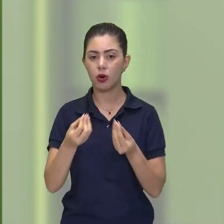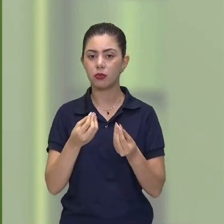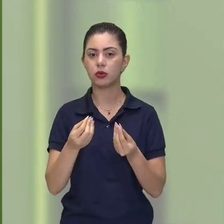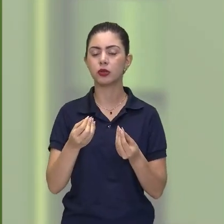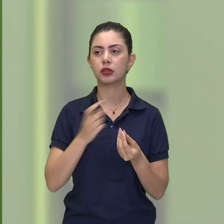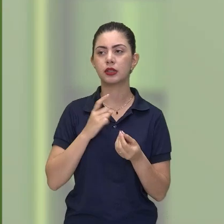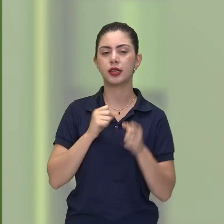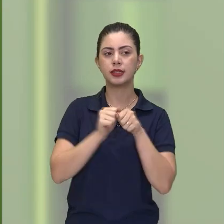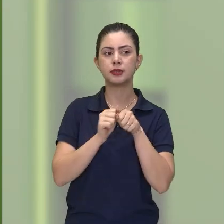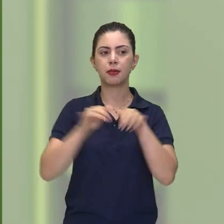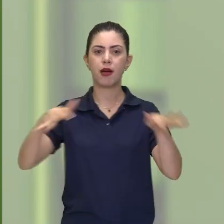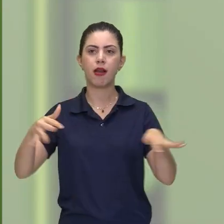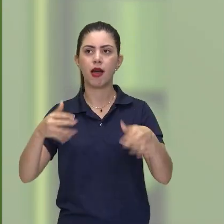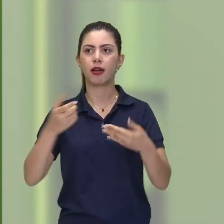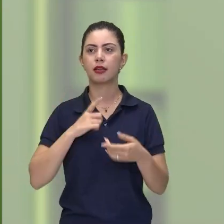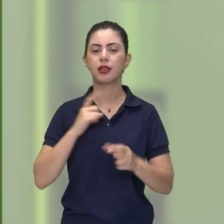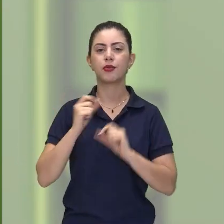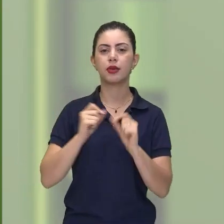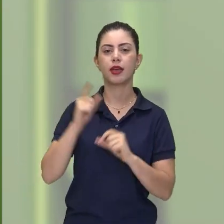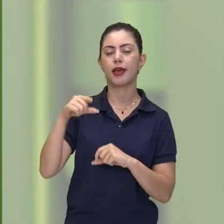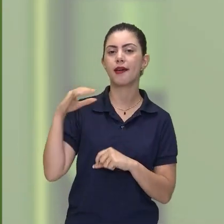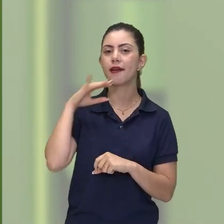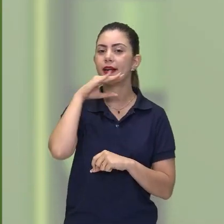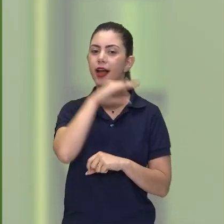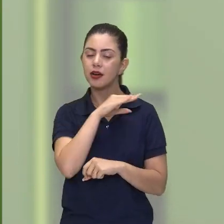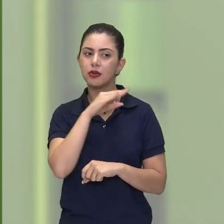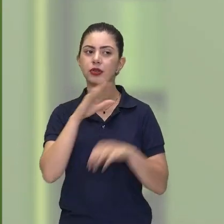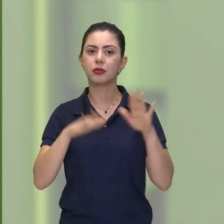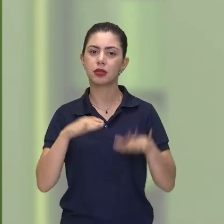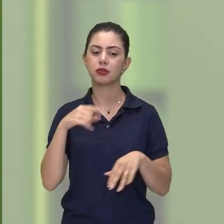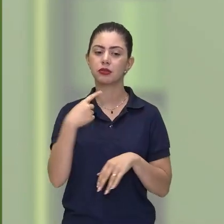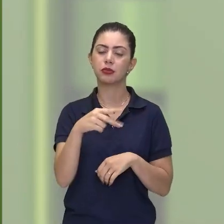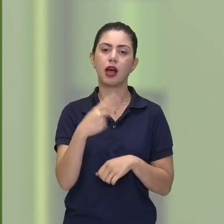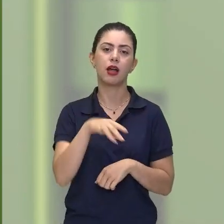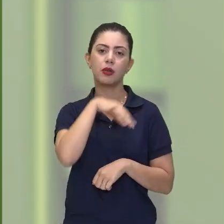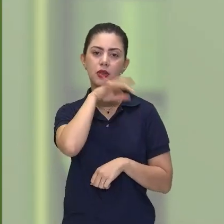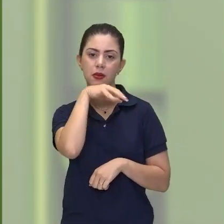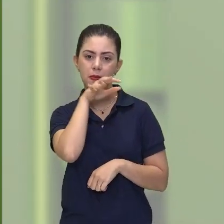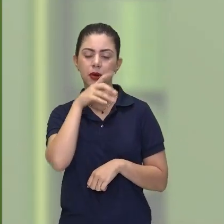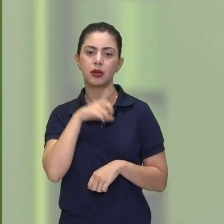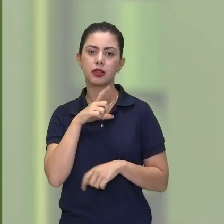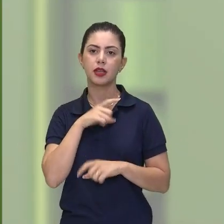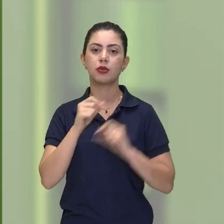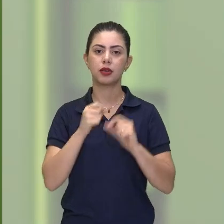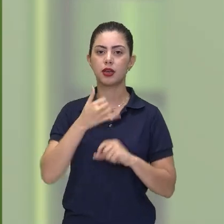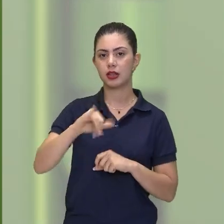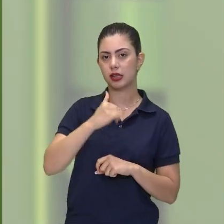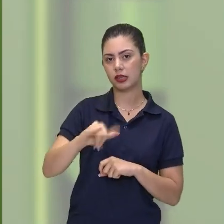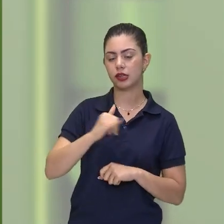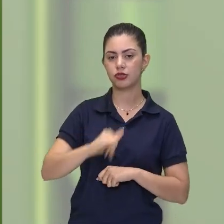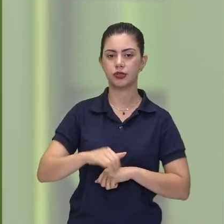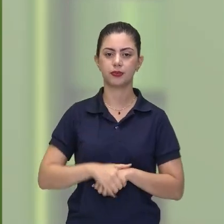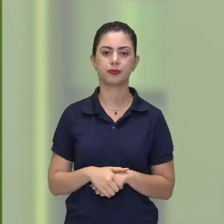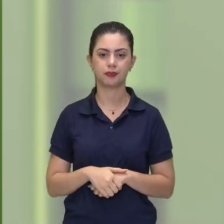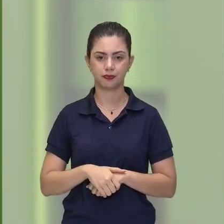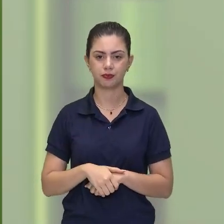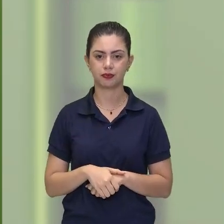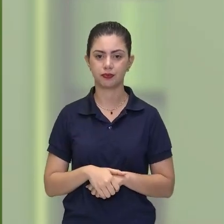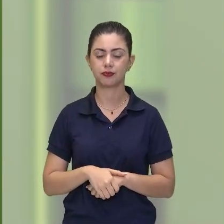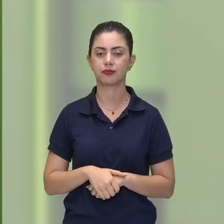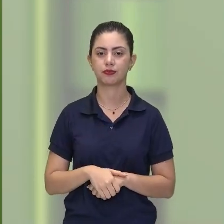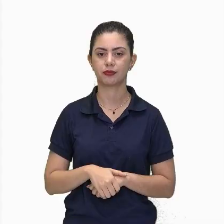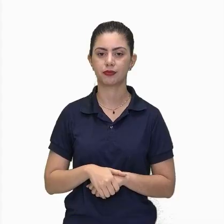de calor, através do metabolismo que aquele animal está realizando no processo de obtenção da sua energia. Tá? Então,